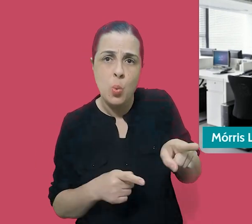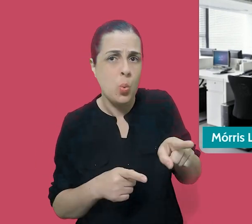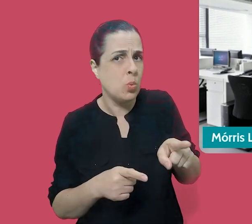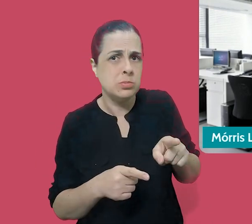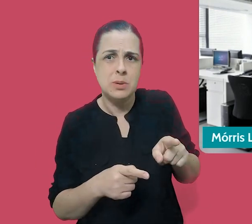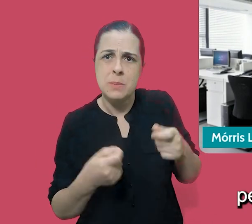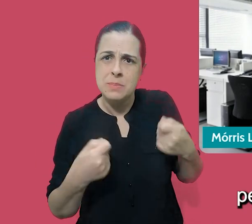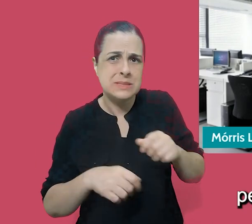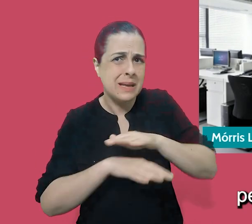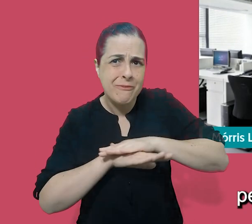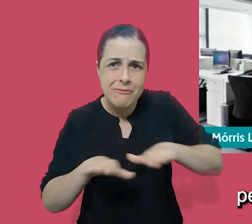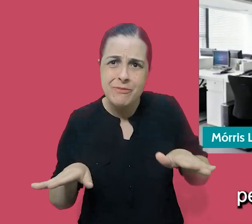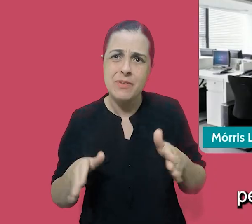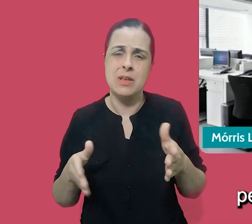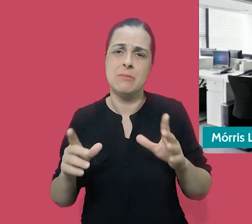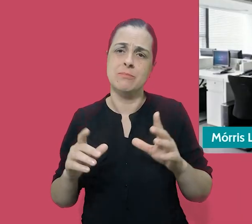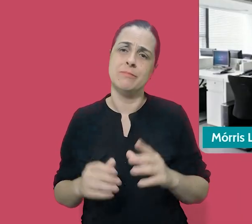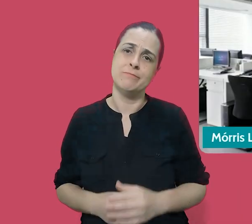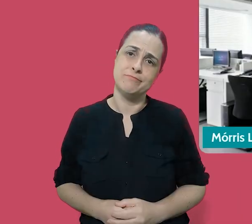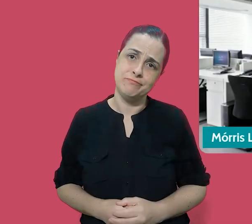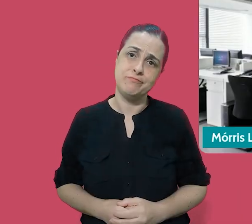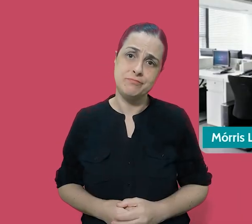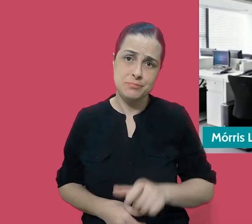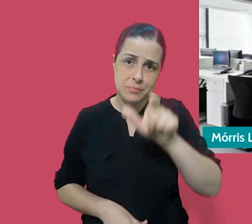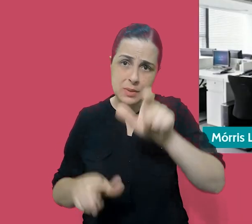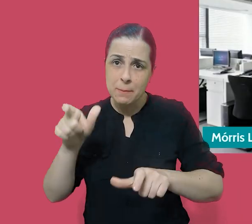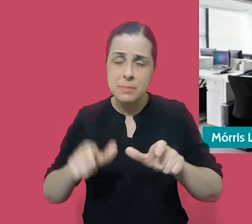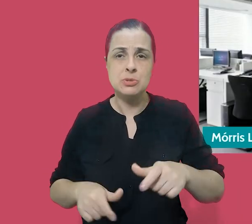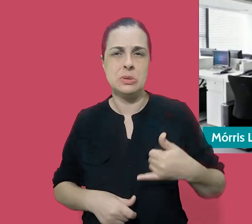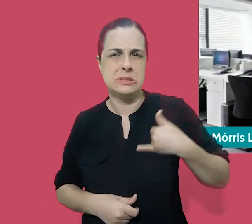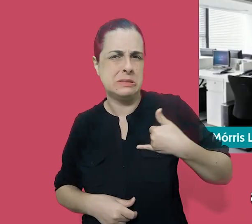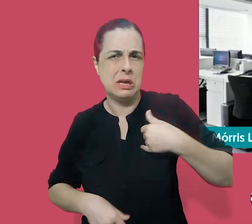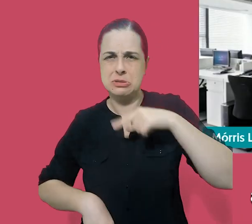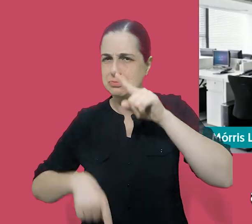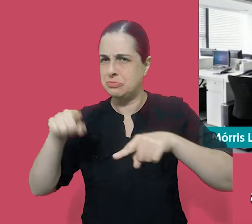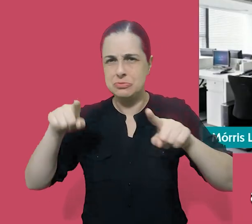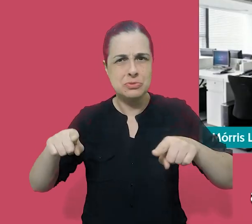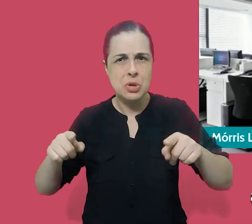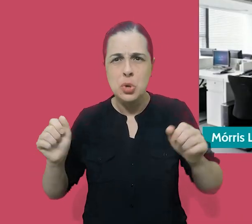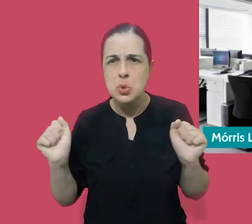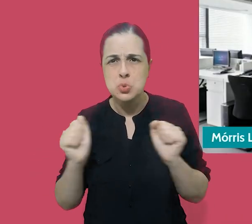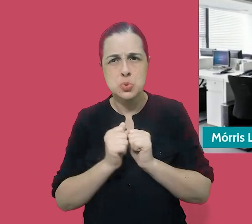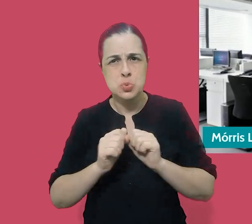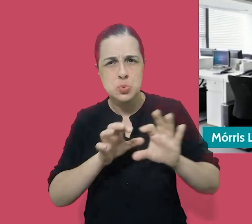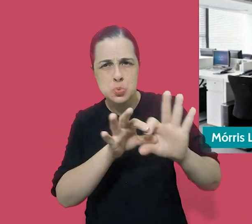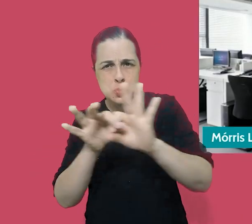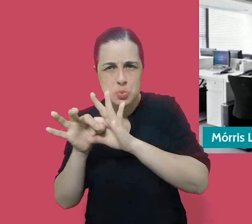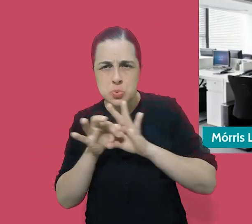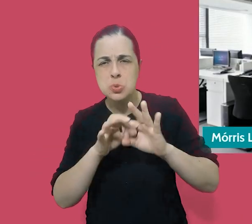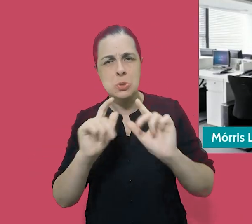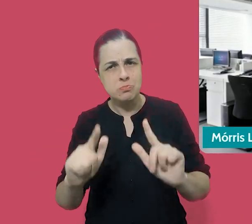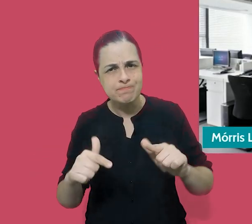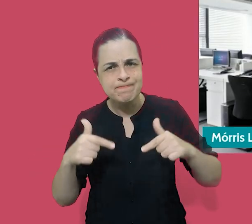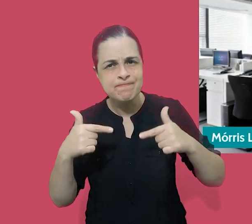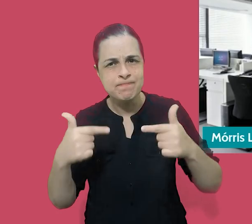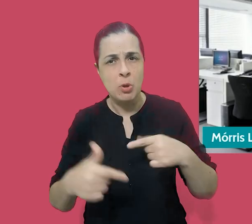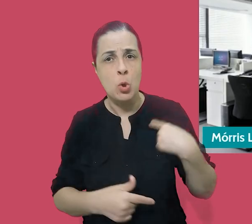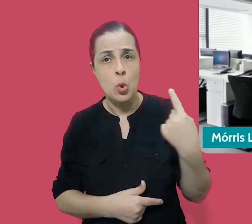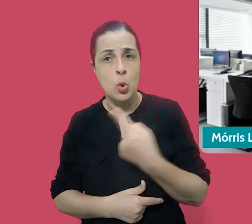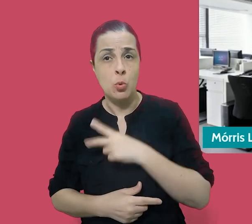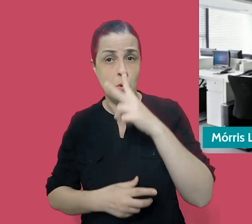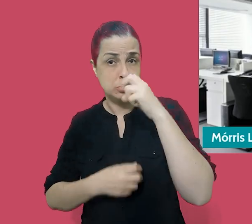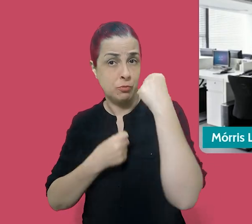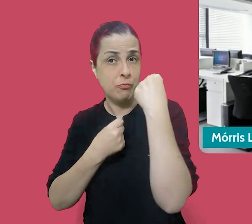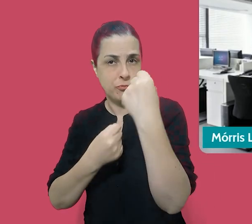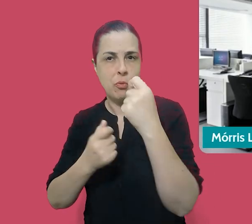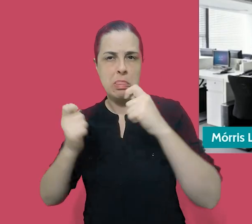que pessoas de todas as idades se juntem, levantem essa bandeira, a gente tem mais força para fazer advocacy e tudo mais sobre